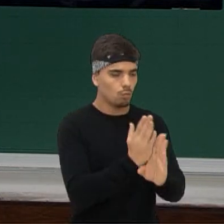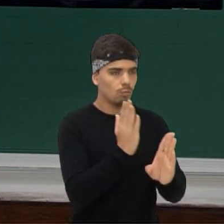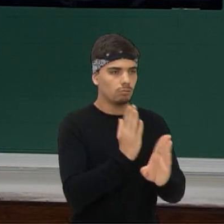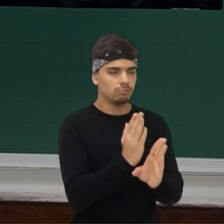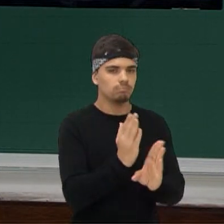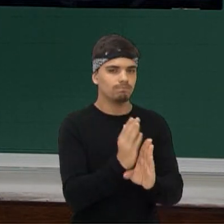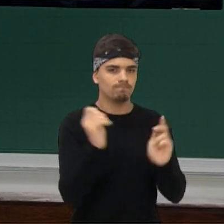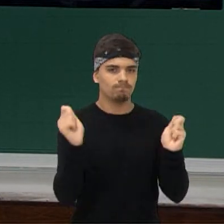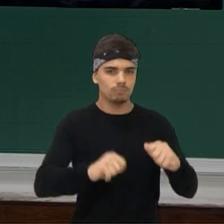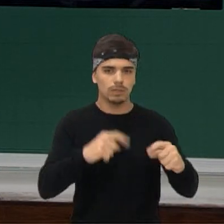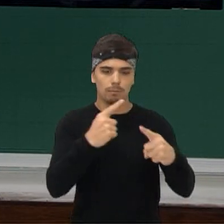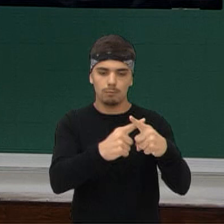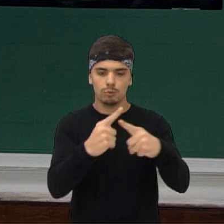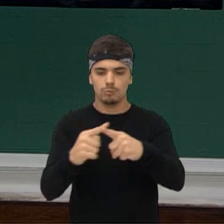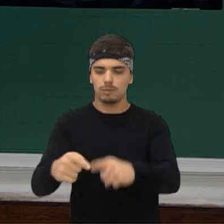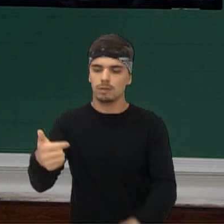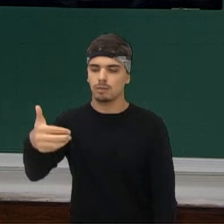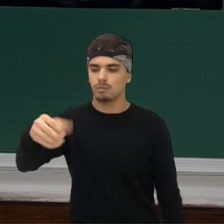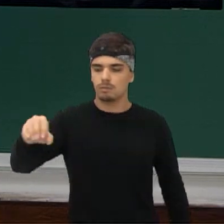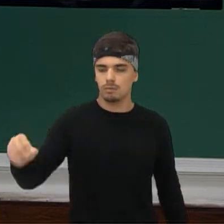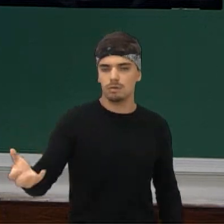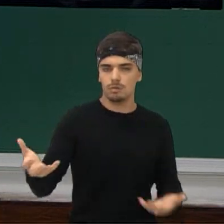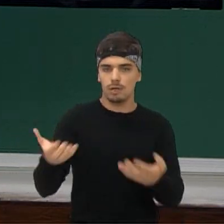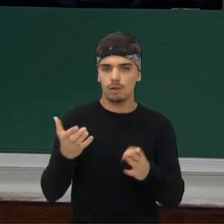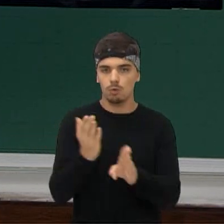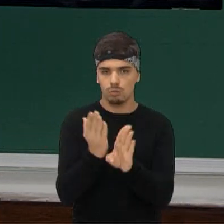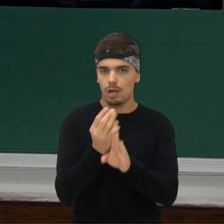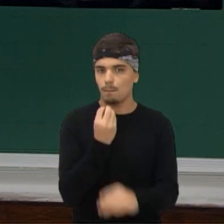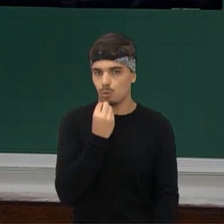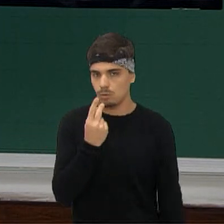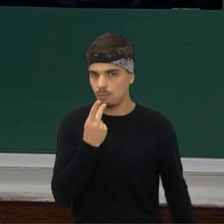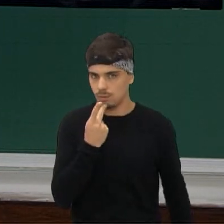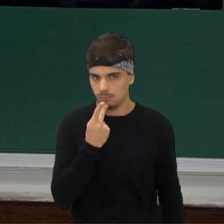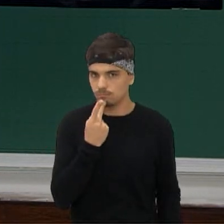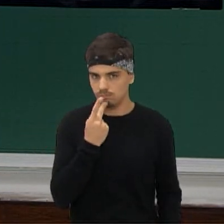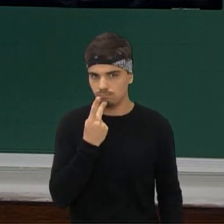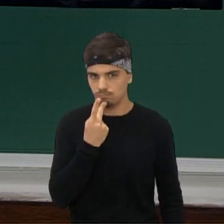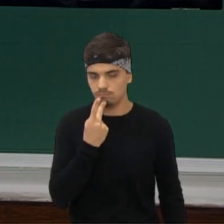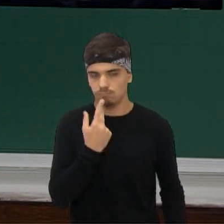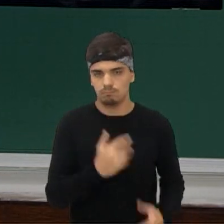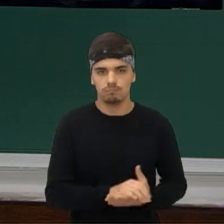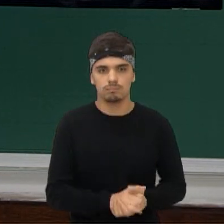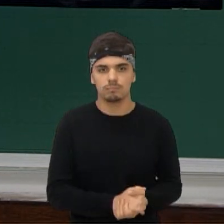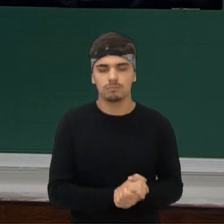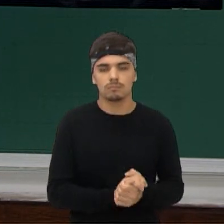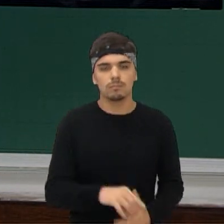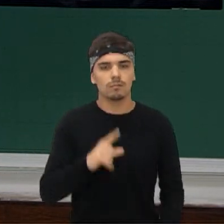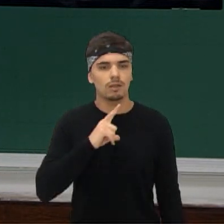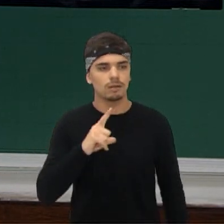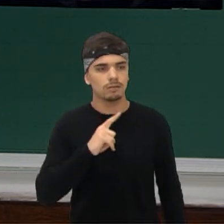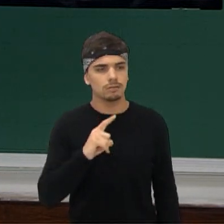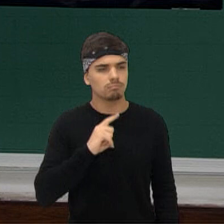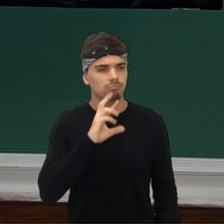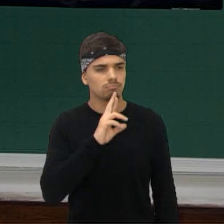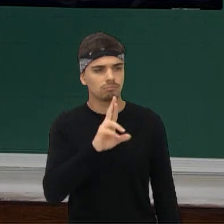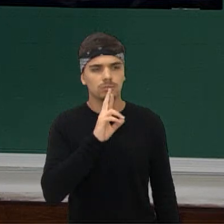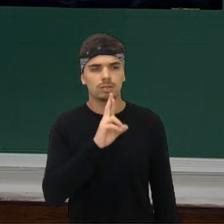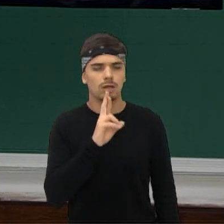Eu multiplico por 100 porque eu quero a probabilidade. Ele me resultou em algo aproximado